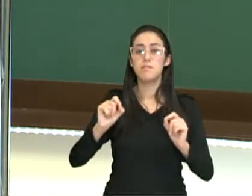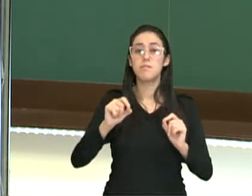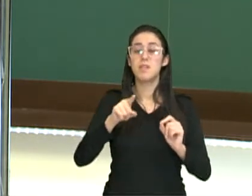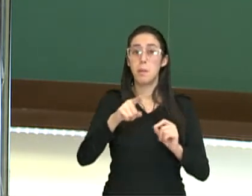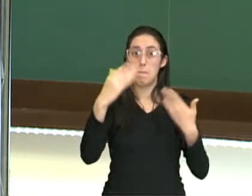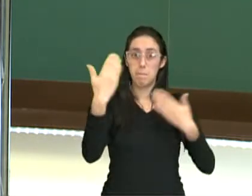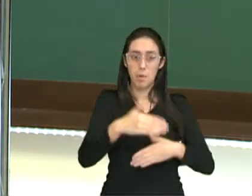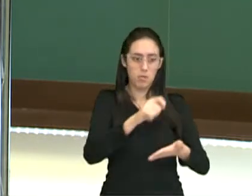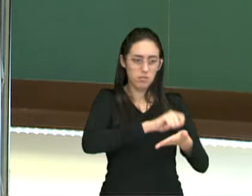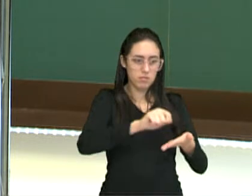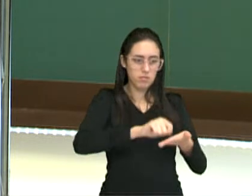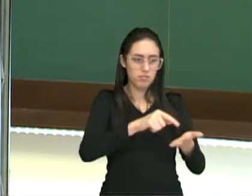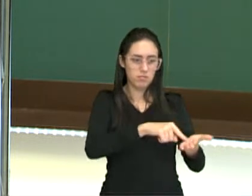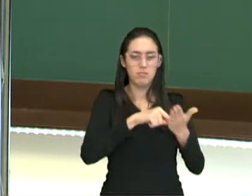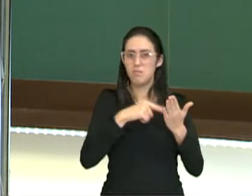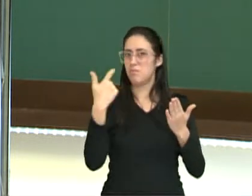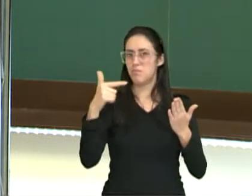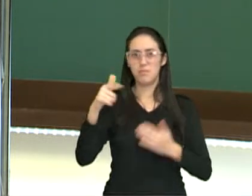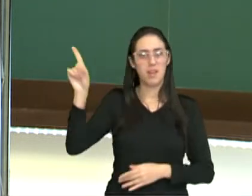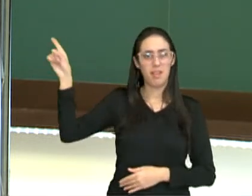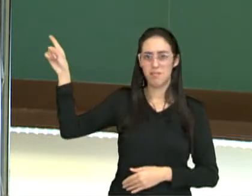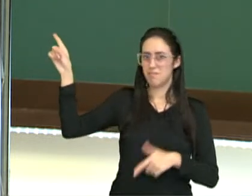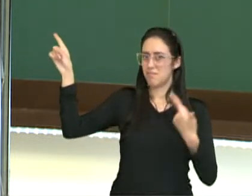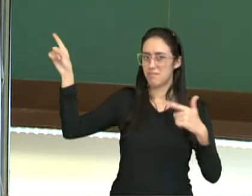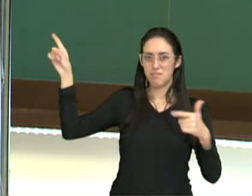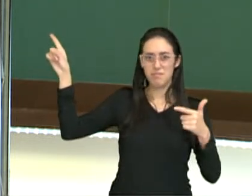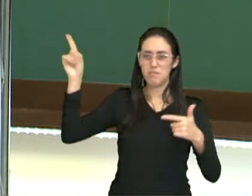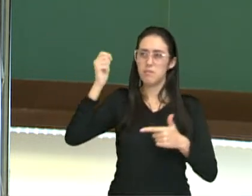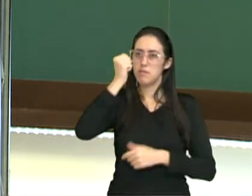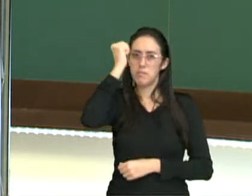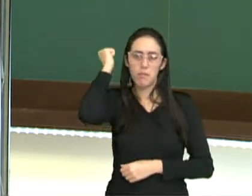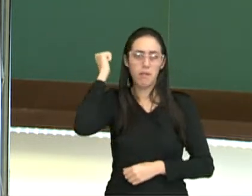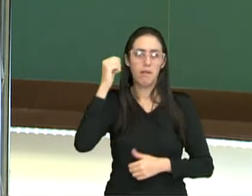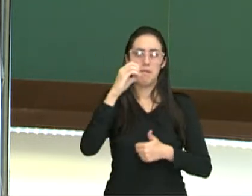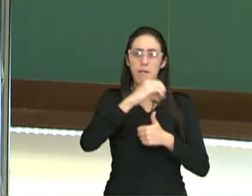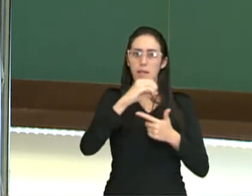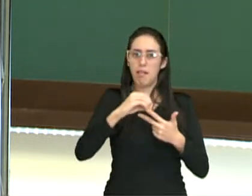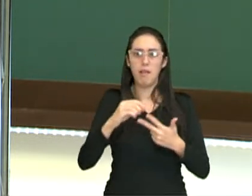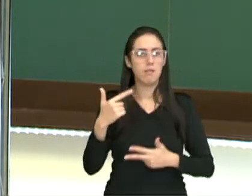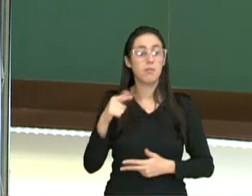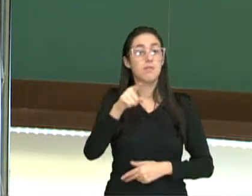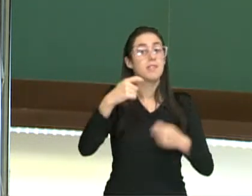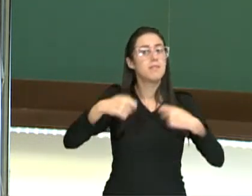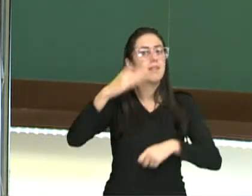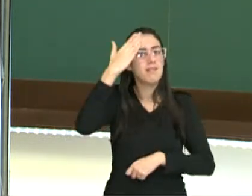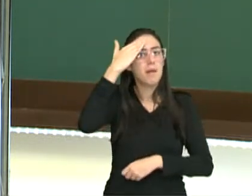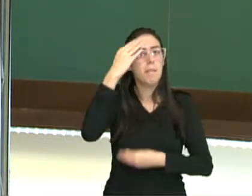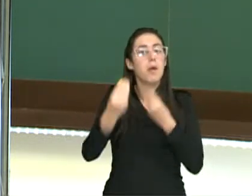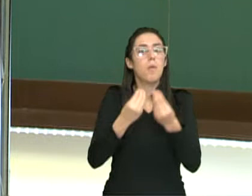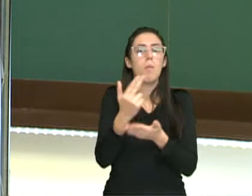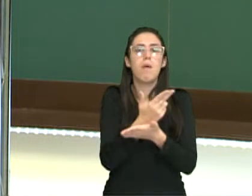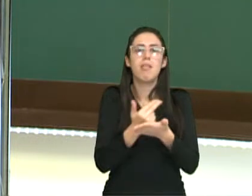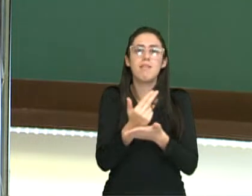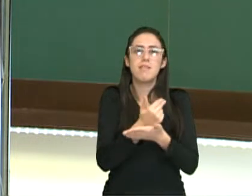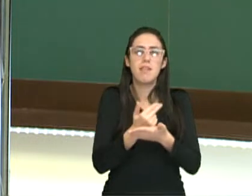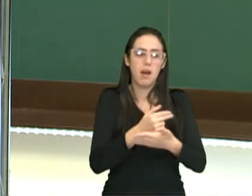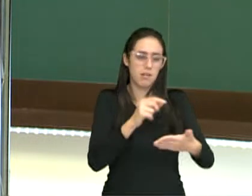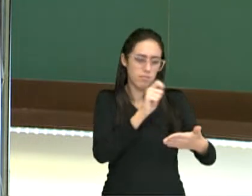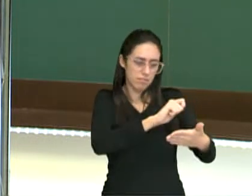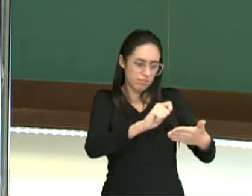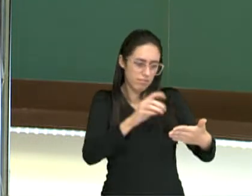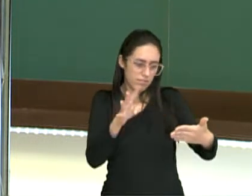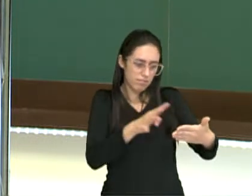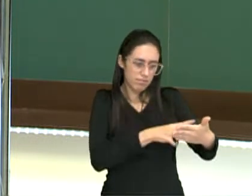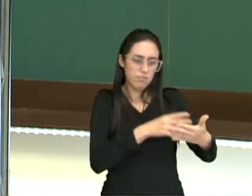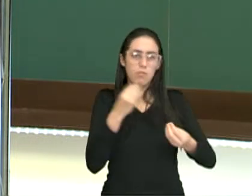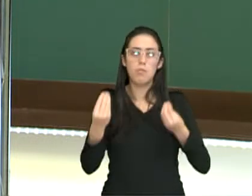sua prova do vestibular ou do Enem, por exemplo. Você precisa saber construir esse desenho para fazer a distribuição eletrônica. E como que a gente